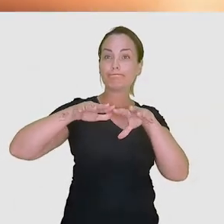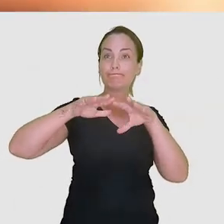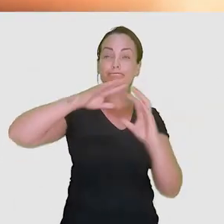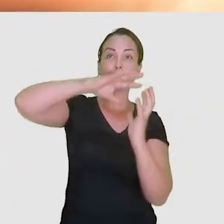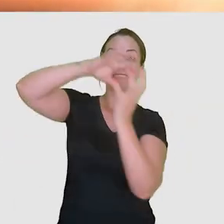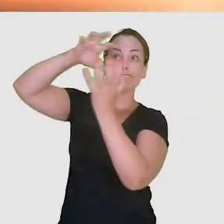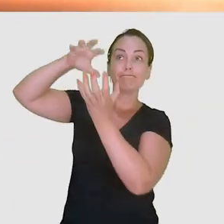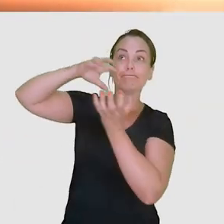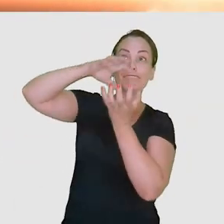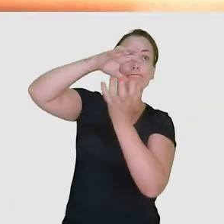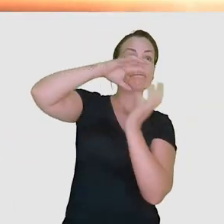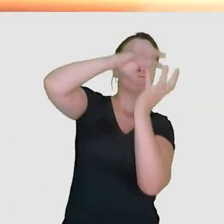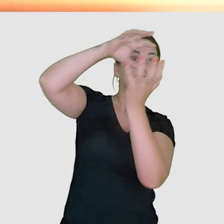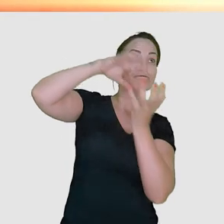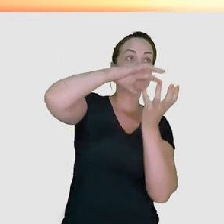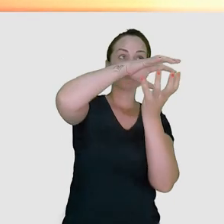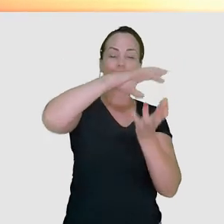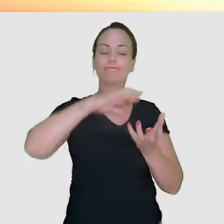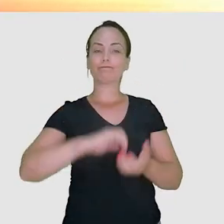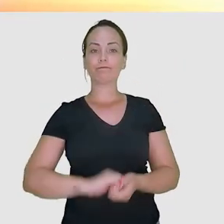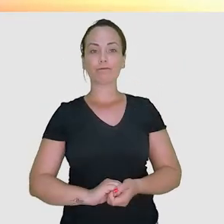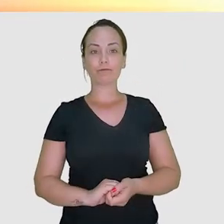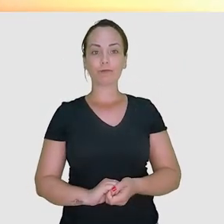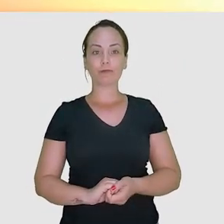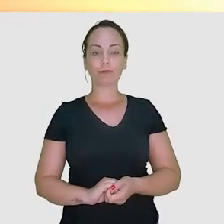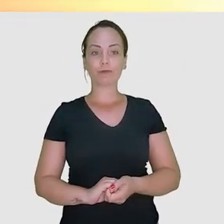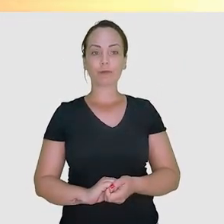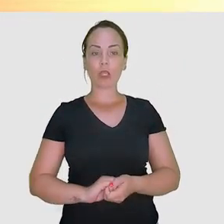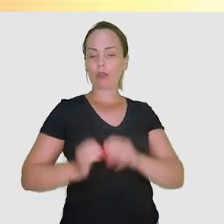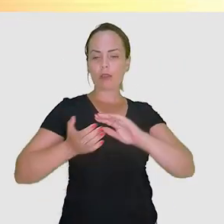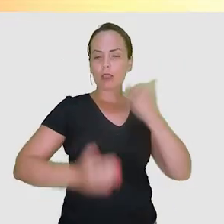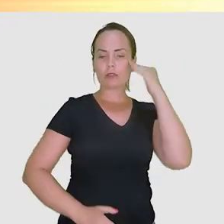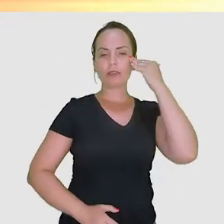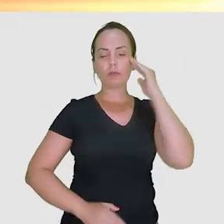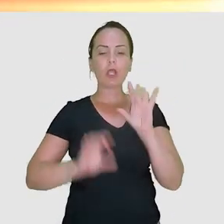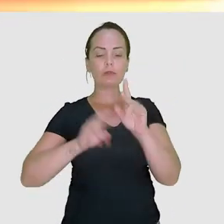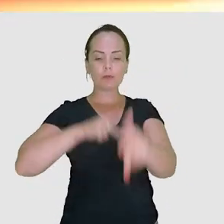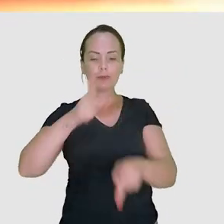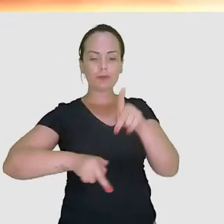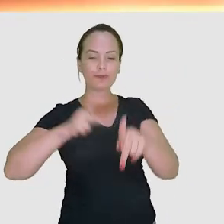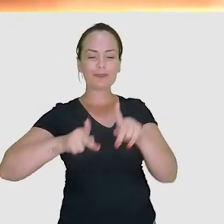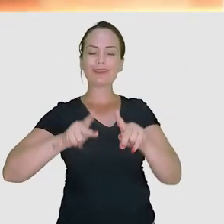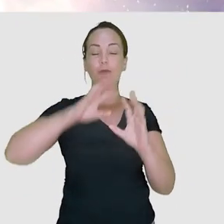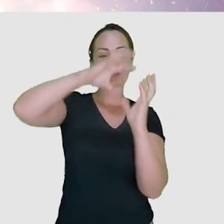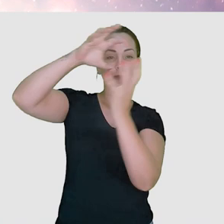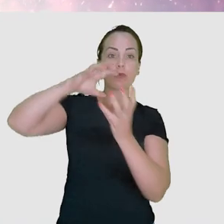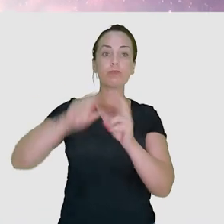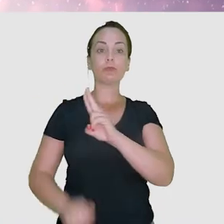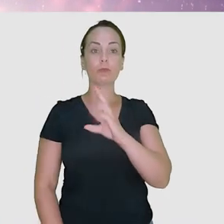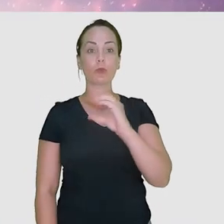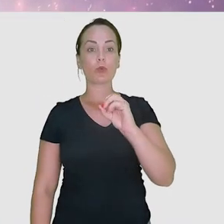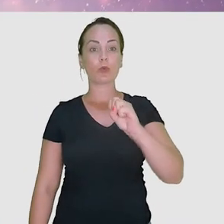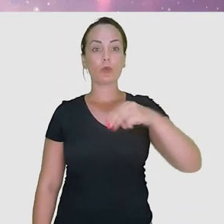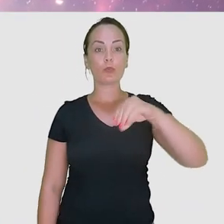Essa interpretação que cada povo tem sobre o universo pode ser chamada de teoria cosmológica, ou simplesmente